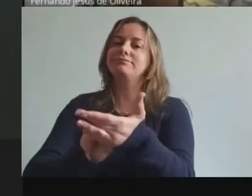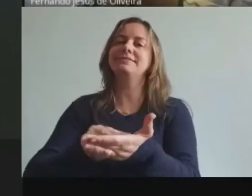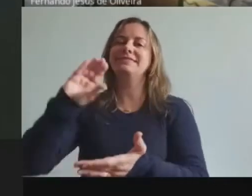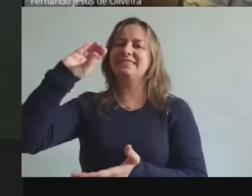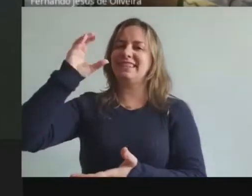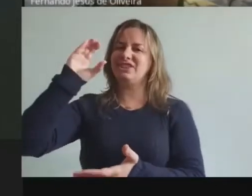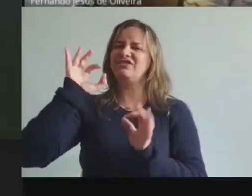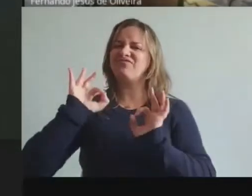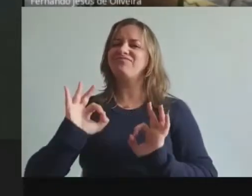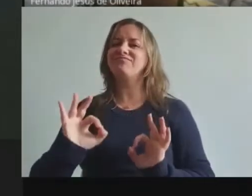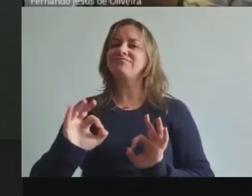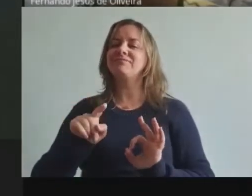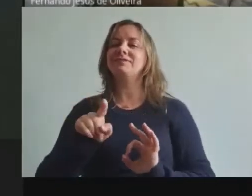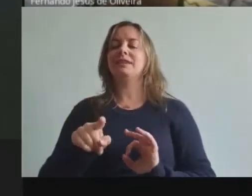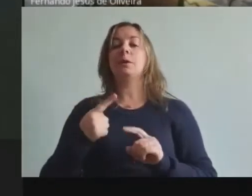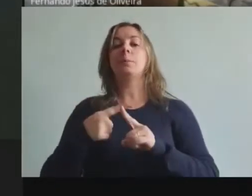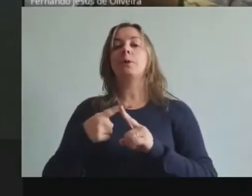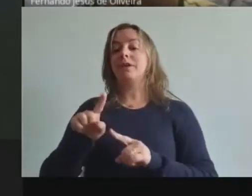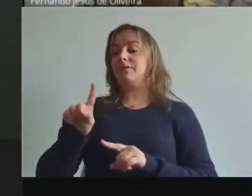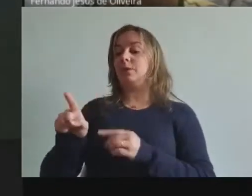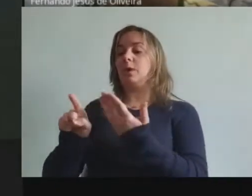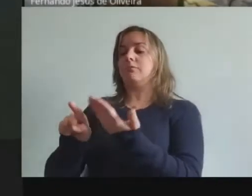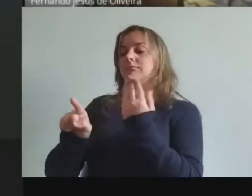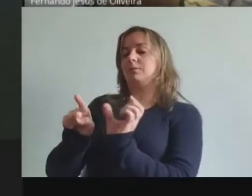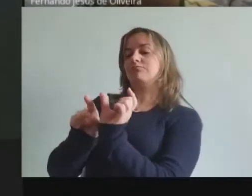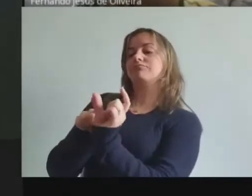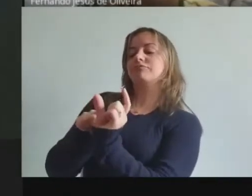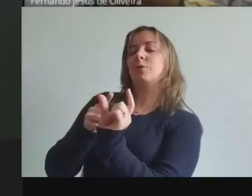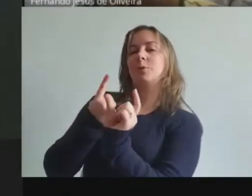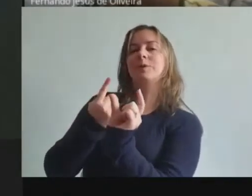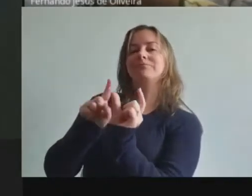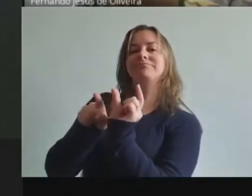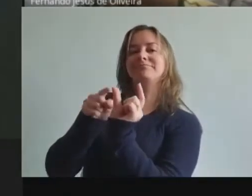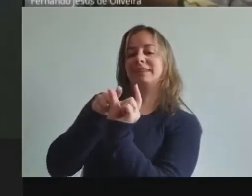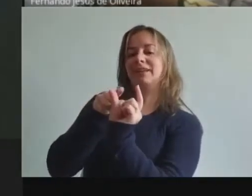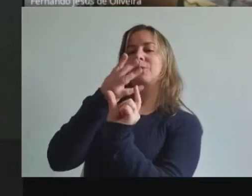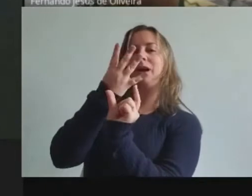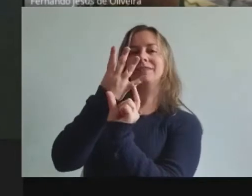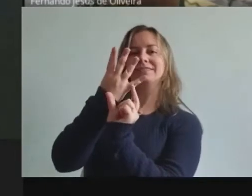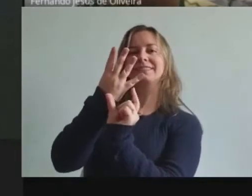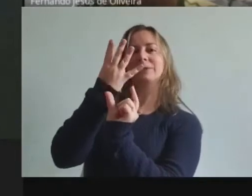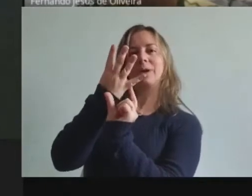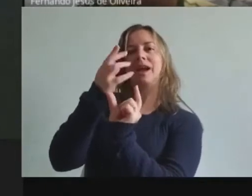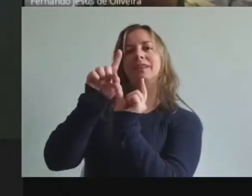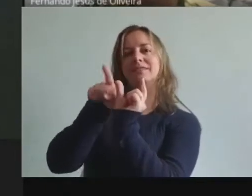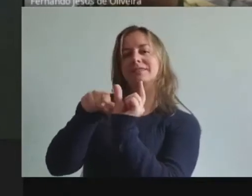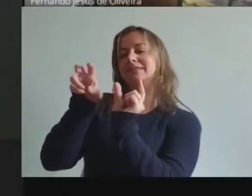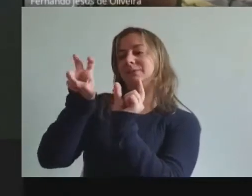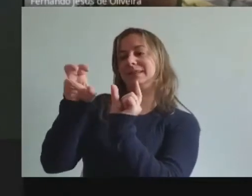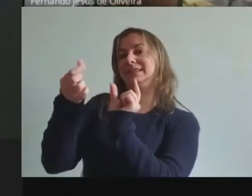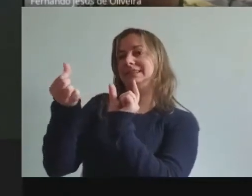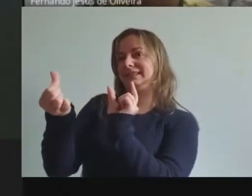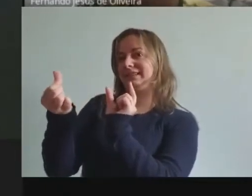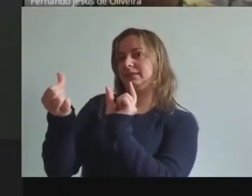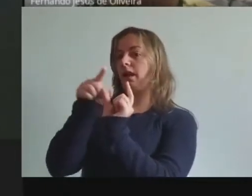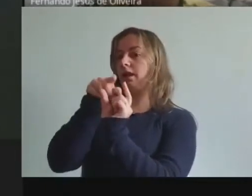grandão aqui, ok? Só uma casa antes da vírgula, e essa casa não é zero. Beleza?